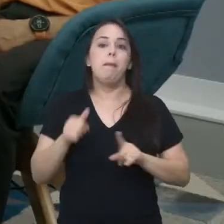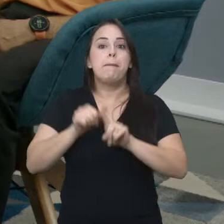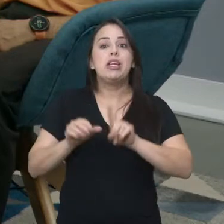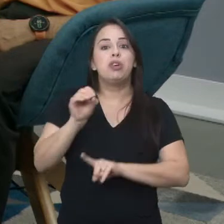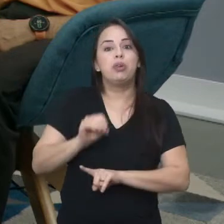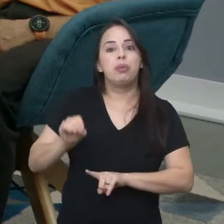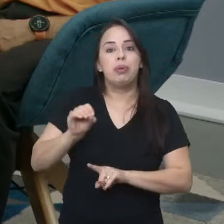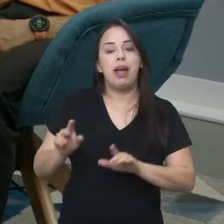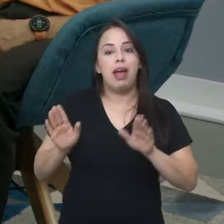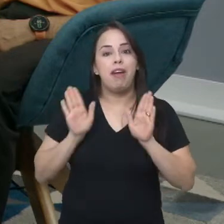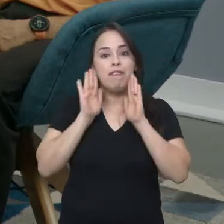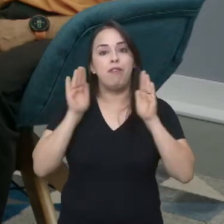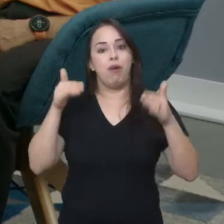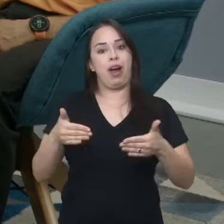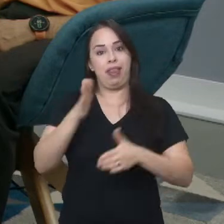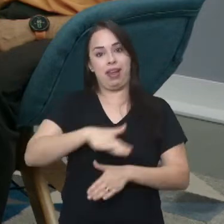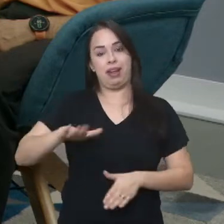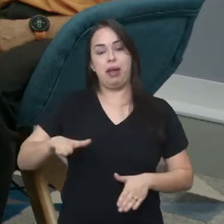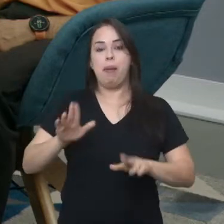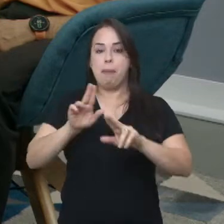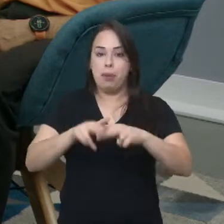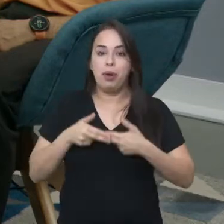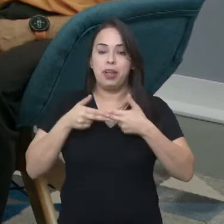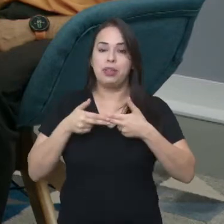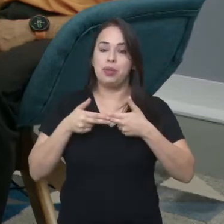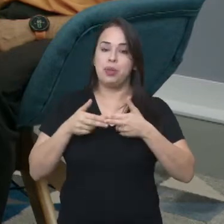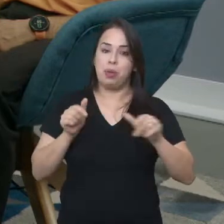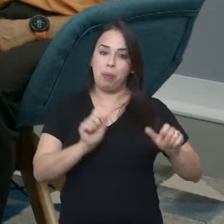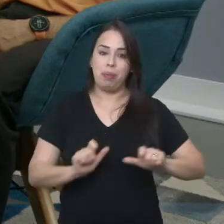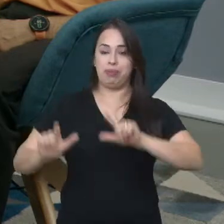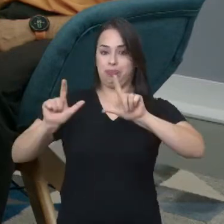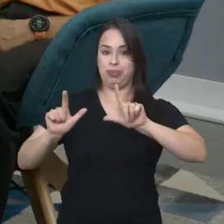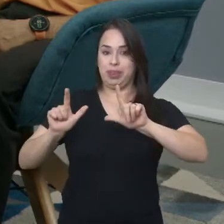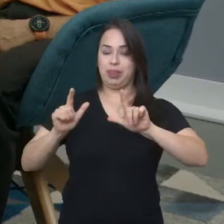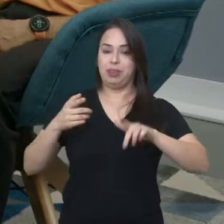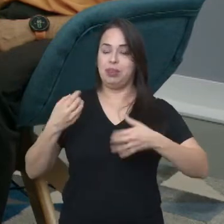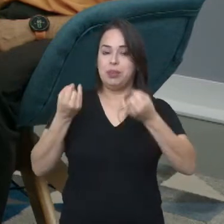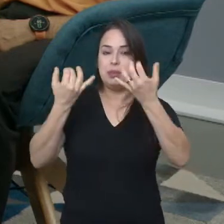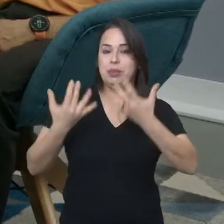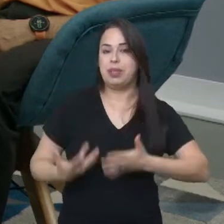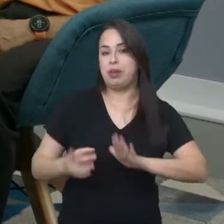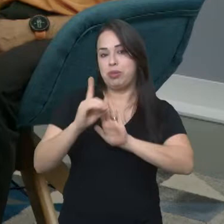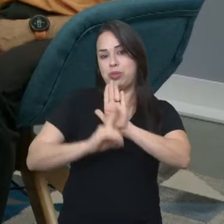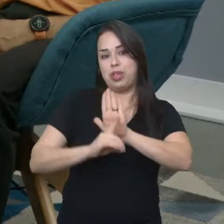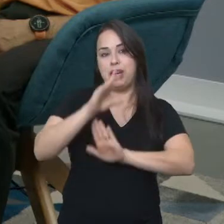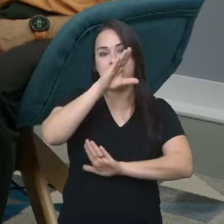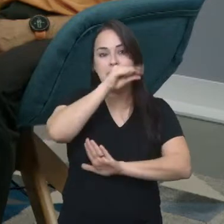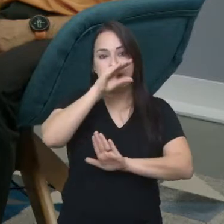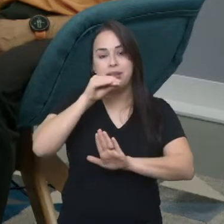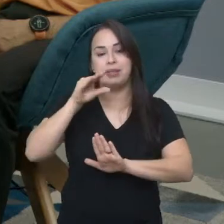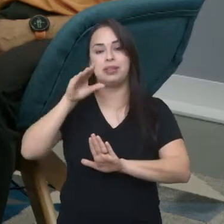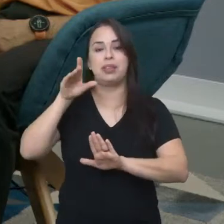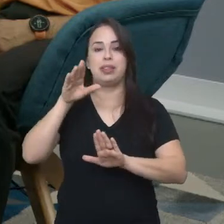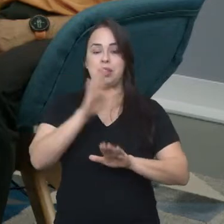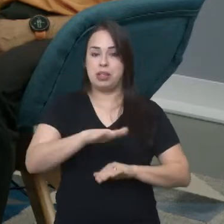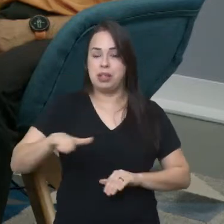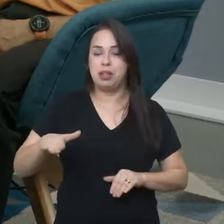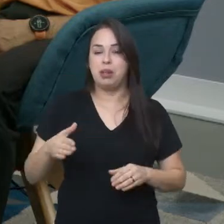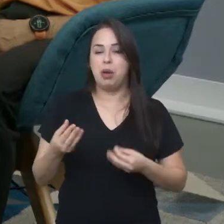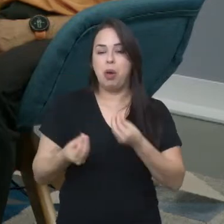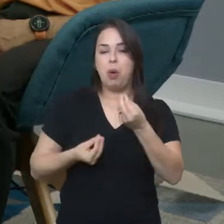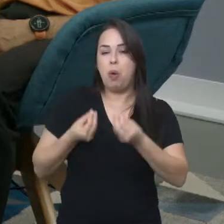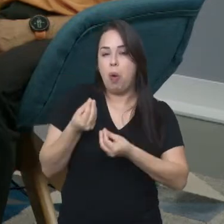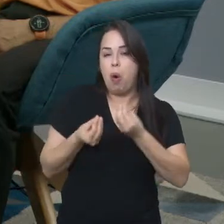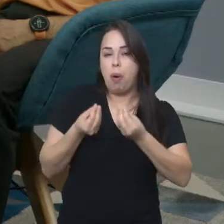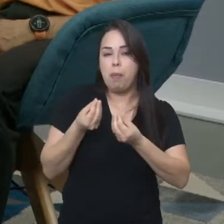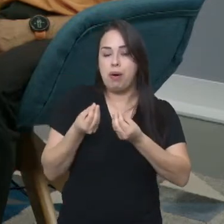às crianças. Por isso, no Diálogos da Cidade de hoje, falaremos sobre o direito das crianças e dos adolescentes. Como a